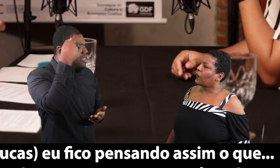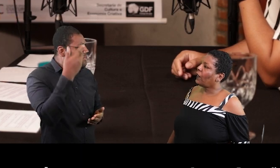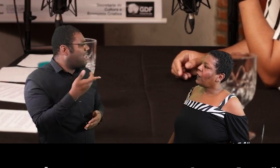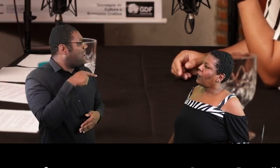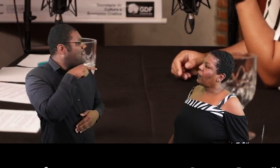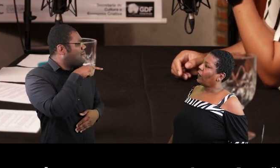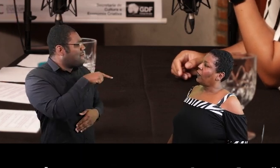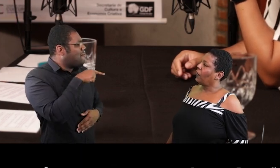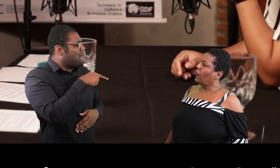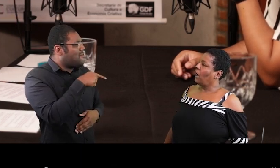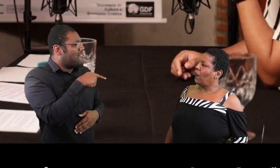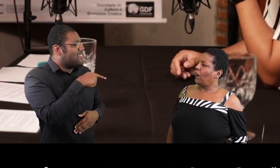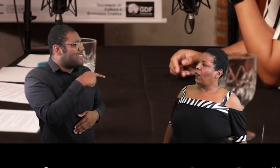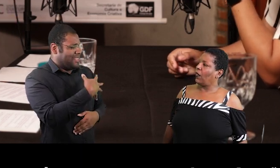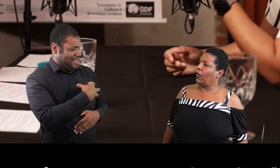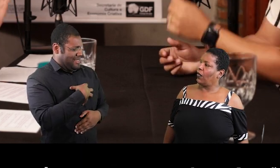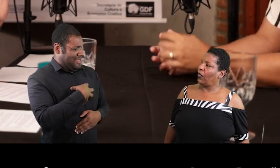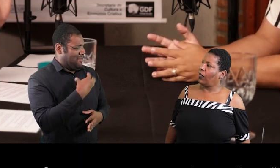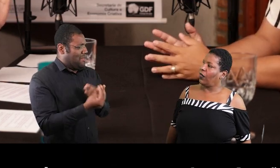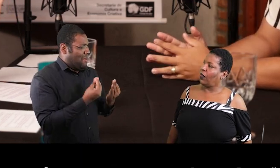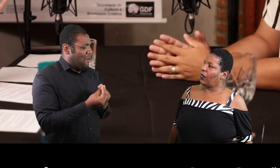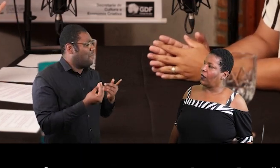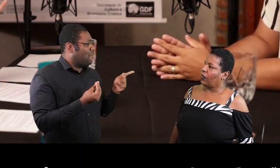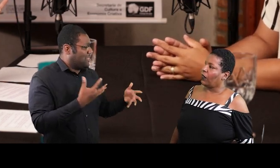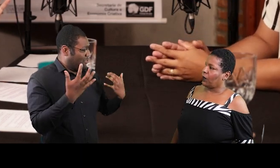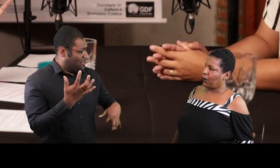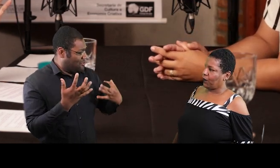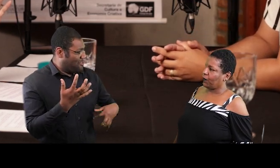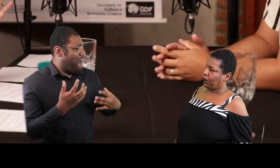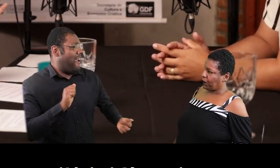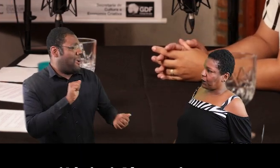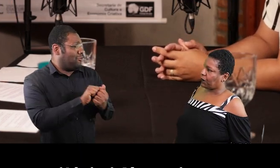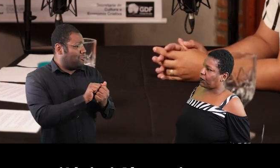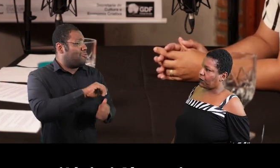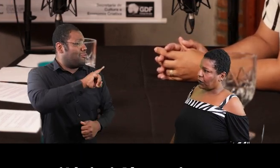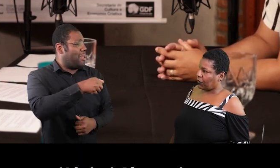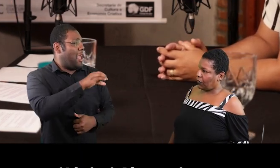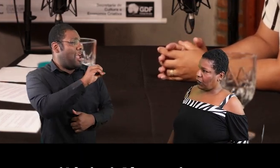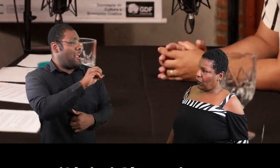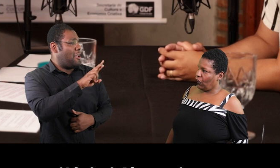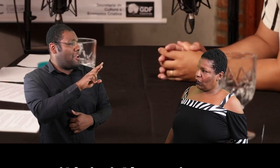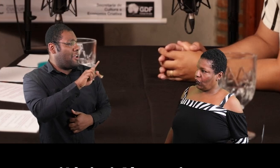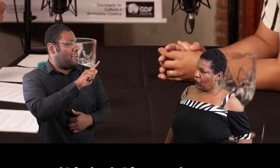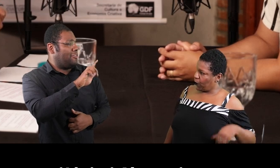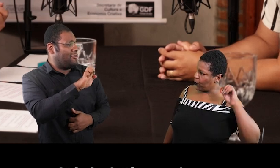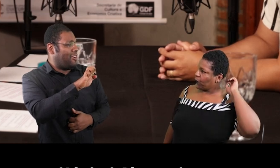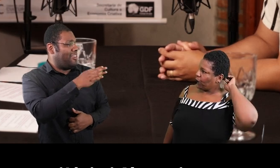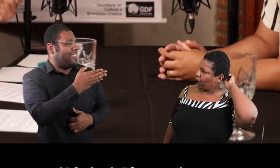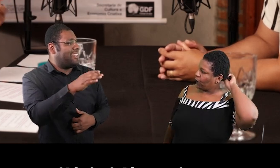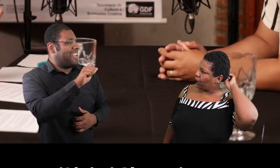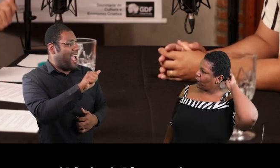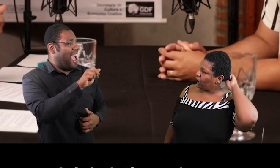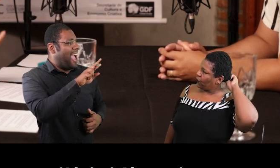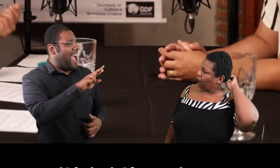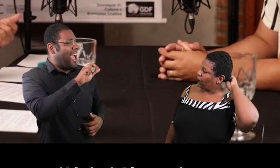cabeça, por exemplo, vou tocar com o Jorge Aragão, Aham, né? sim. E aí, qual a sua preocupação? O